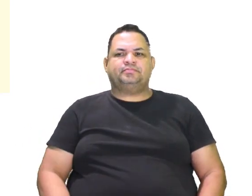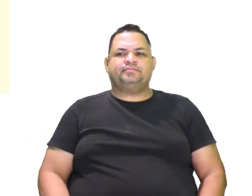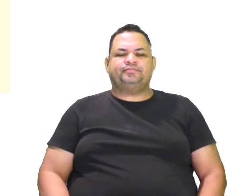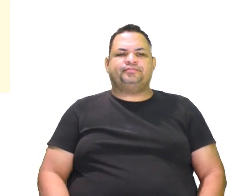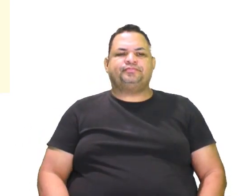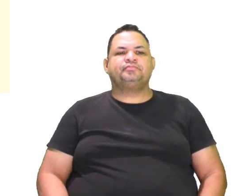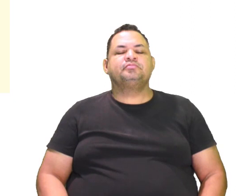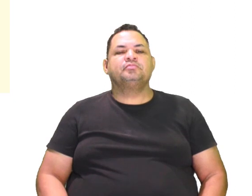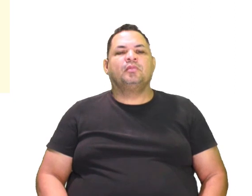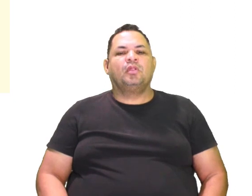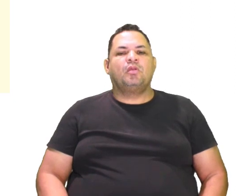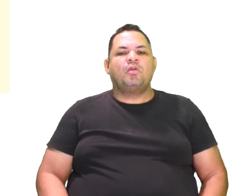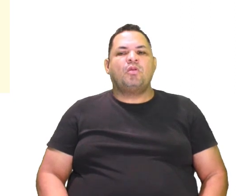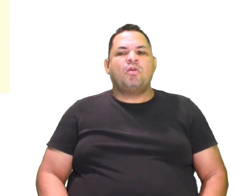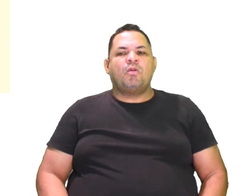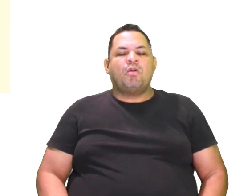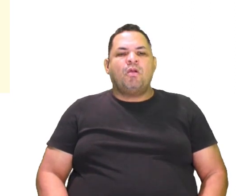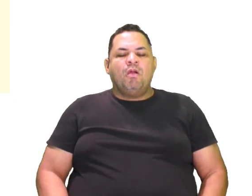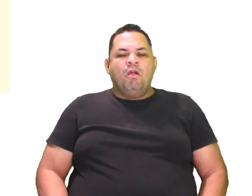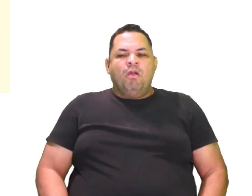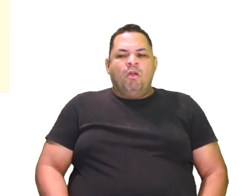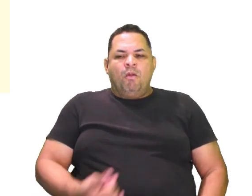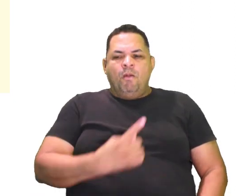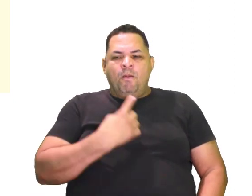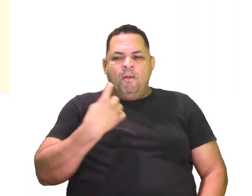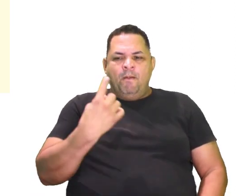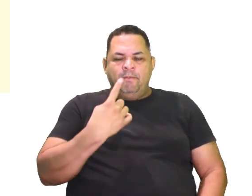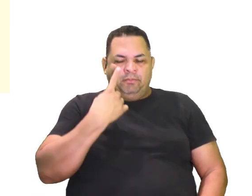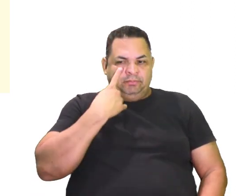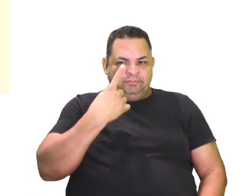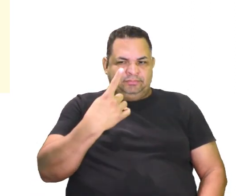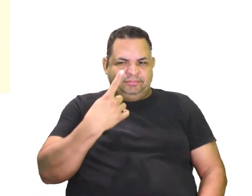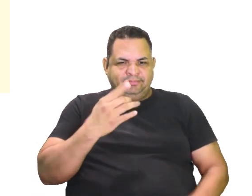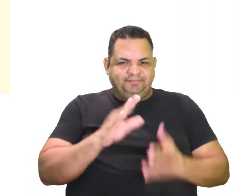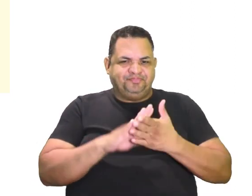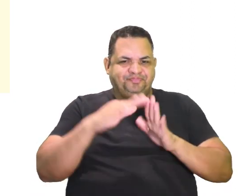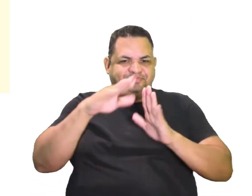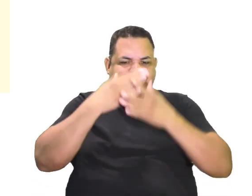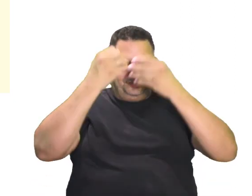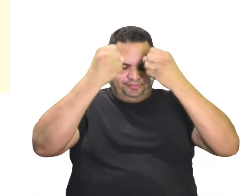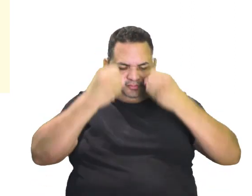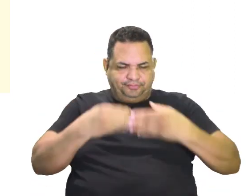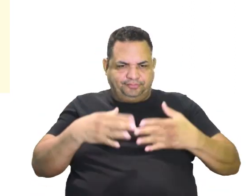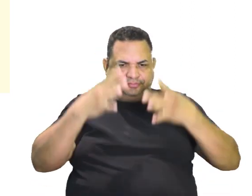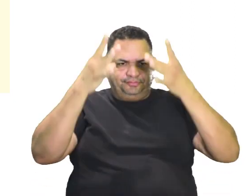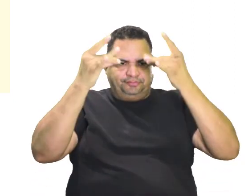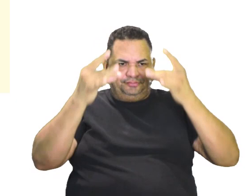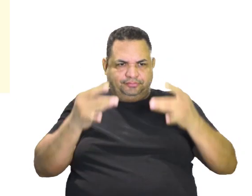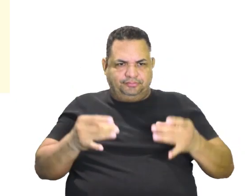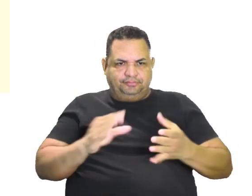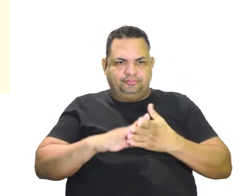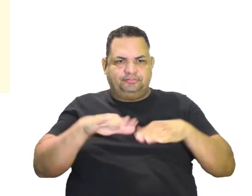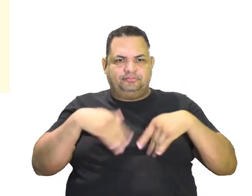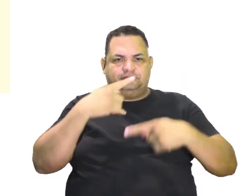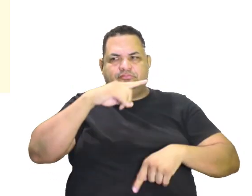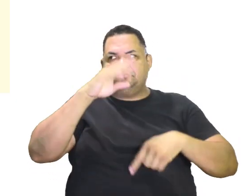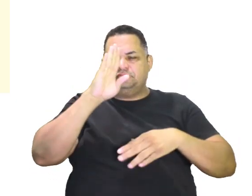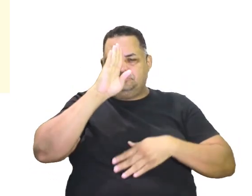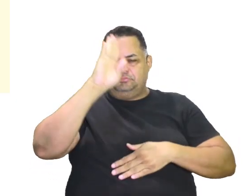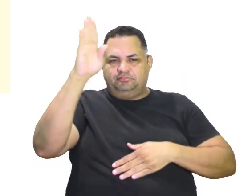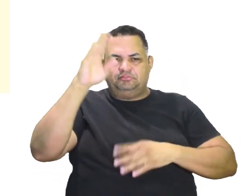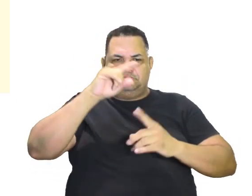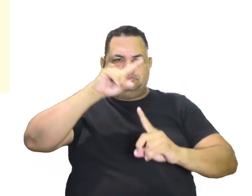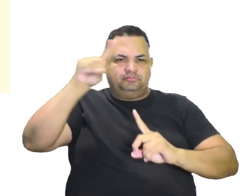uso expressivo da cor. Então, nós vamos destrinchando aos pouquinhos aqui durante a aula, né? Qual era o principal objetivo